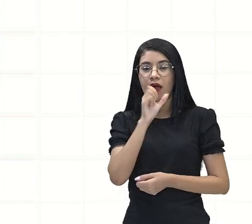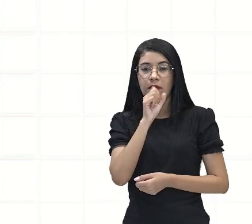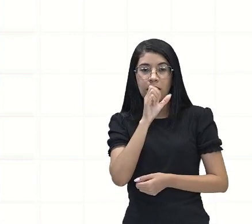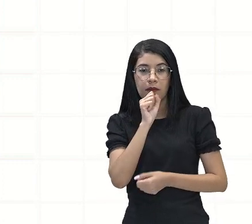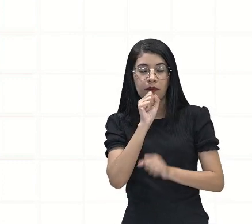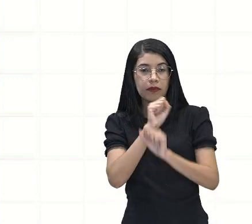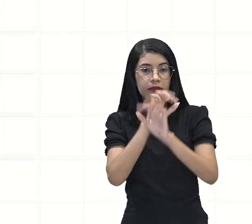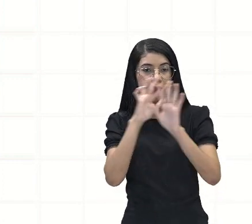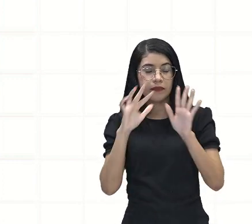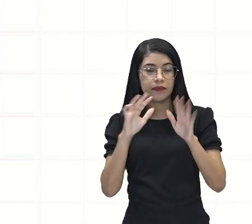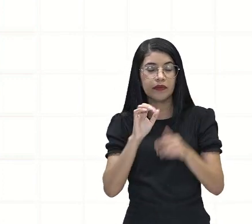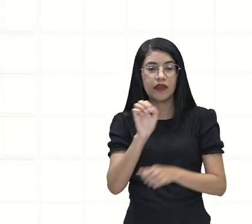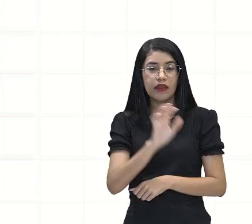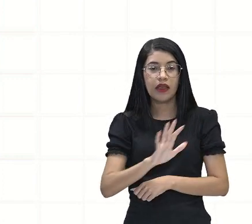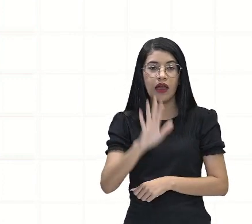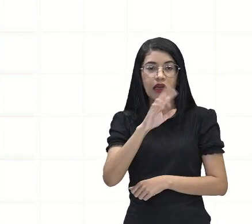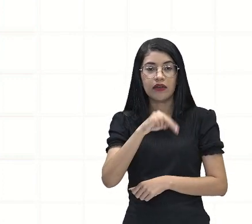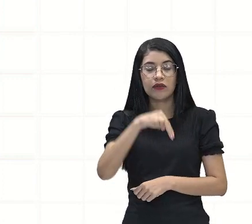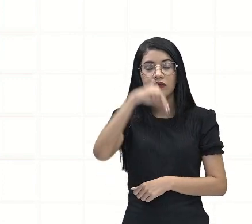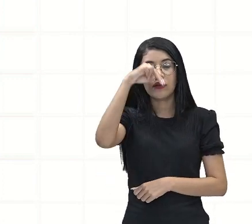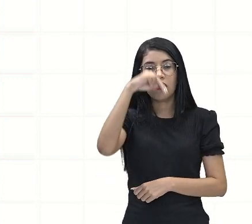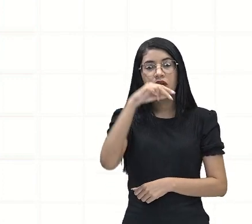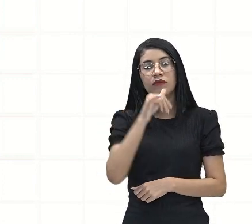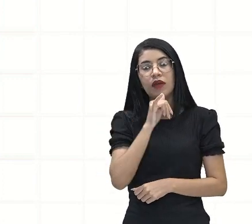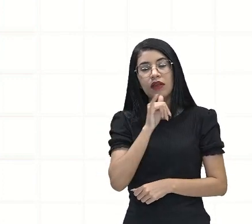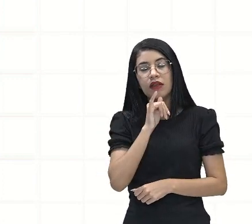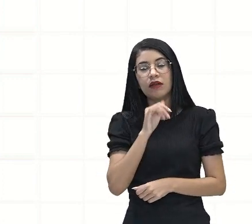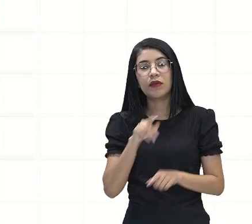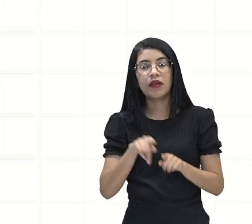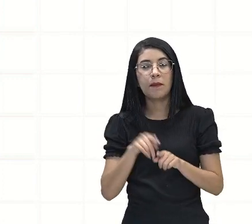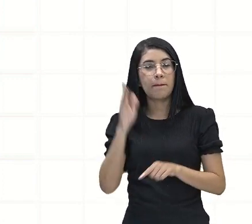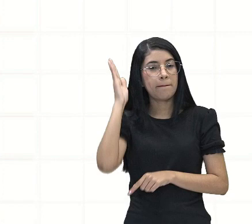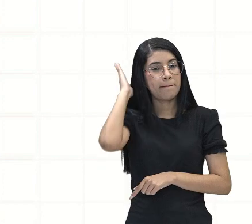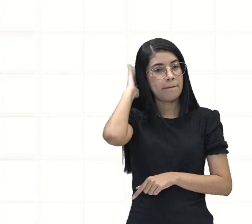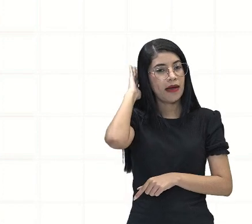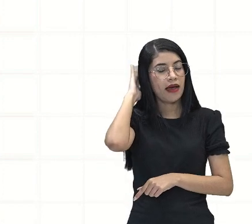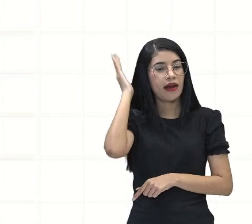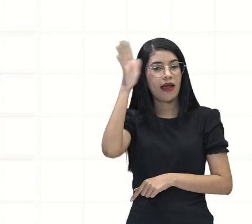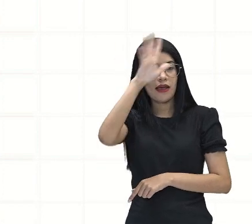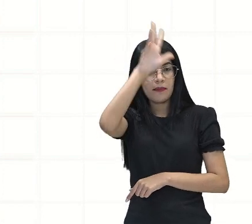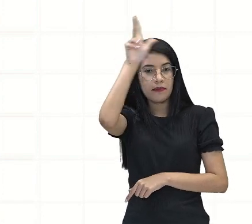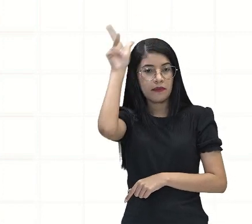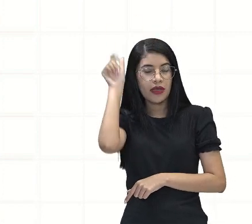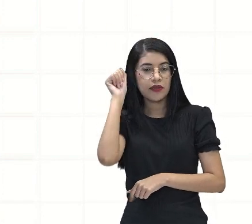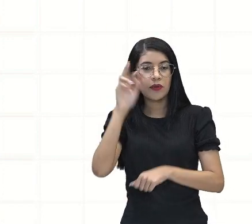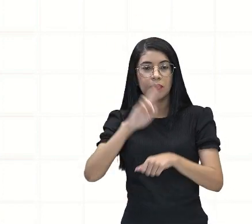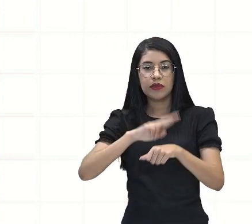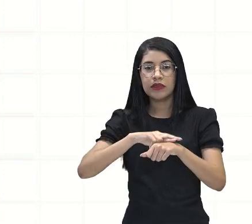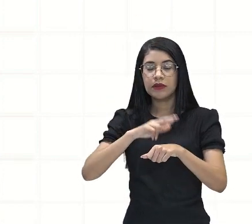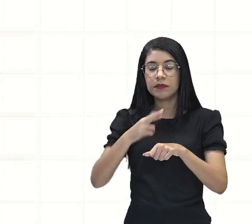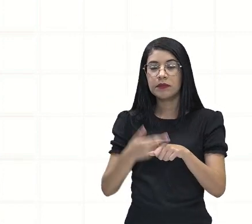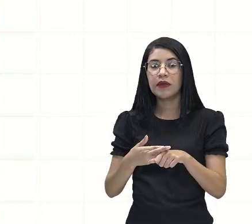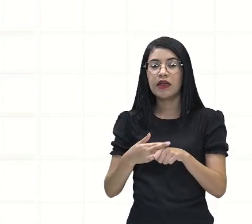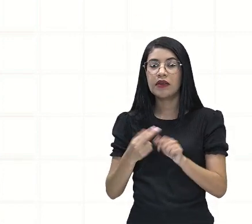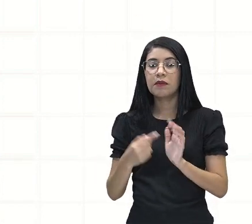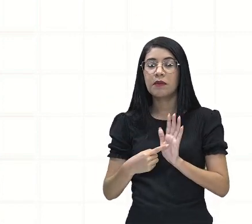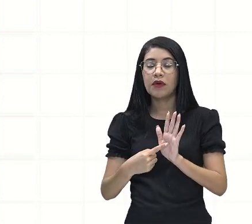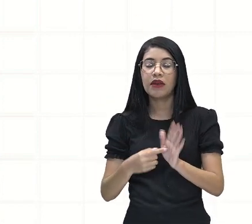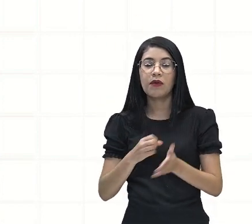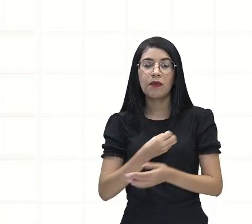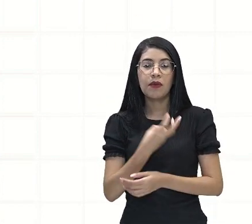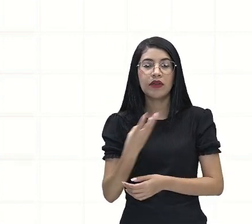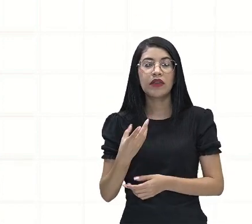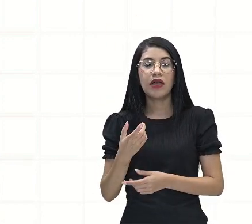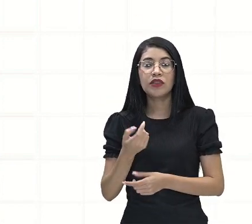no na região eh Norte por exemplo incluindo Pará Amazonas horora vai indicar eh o número de habitantes